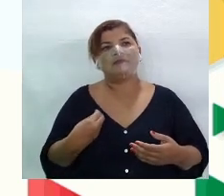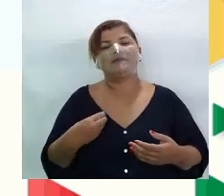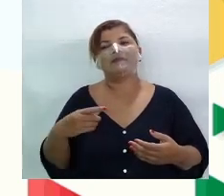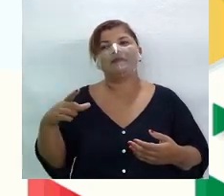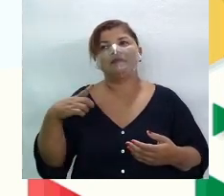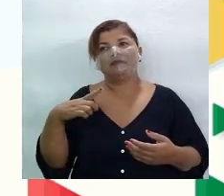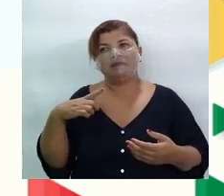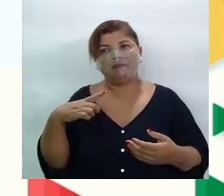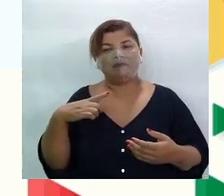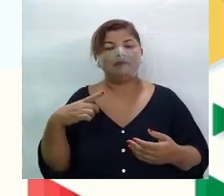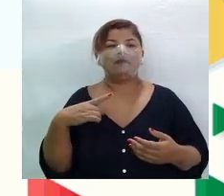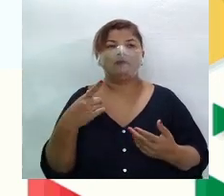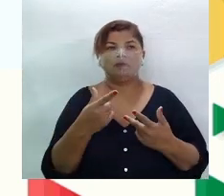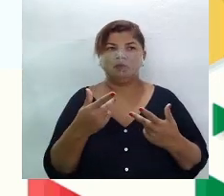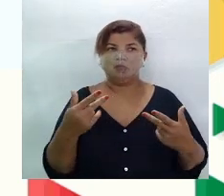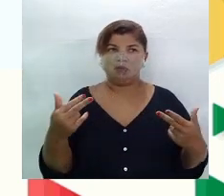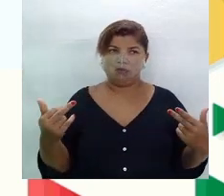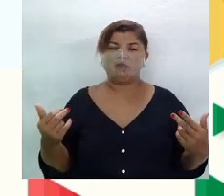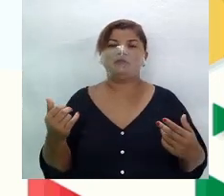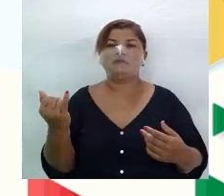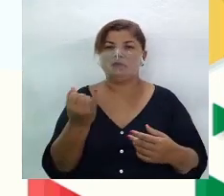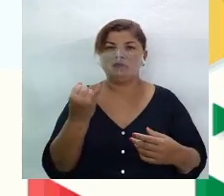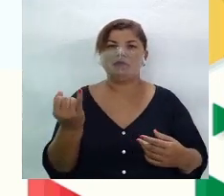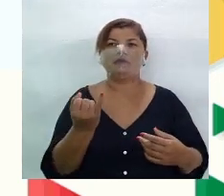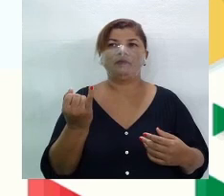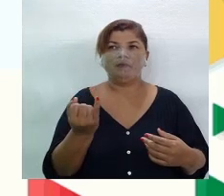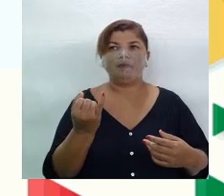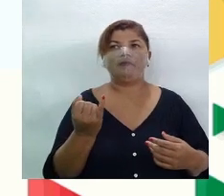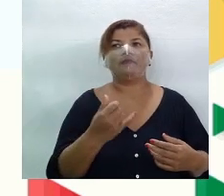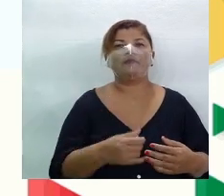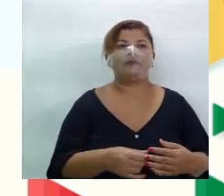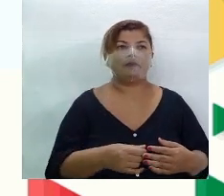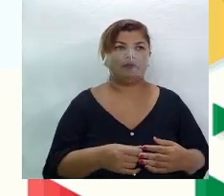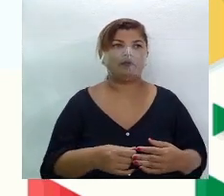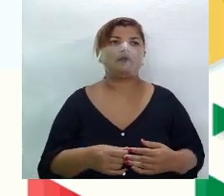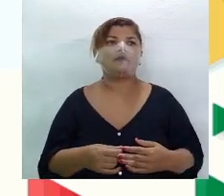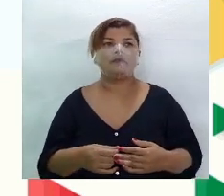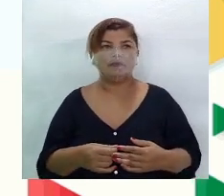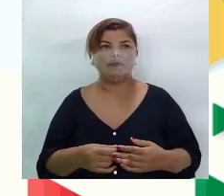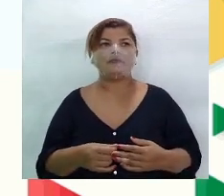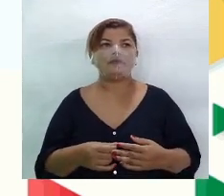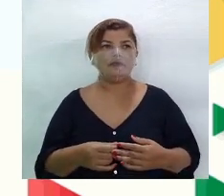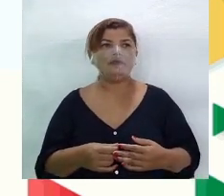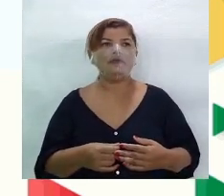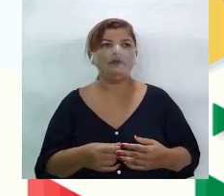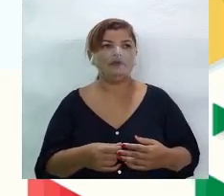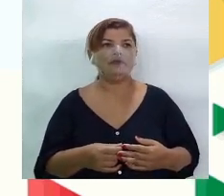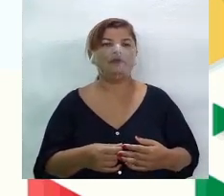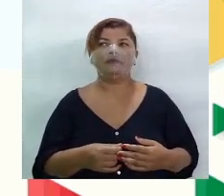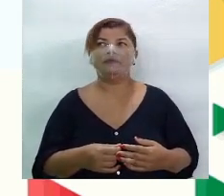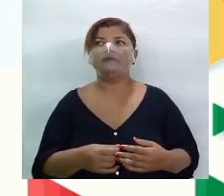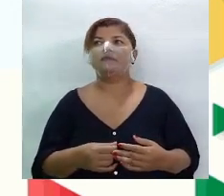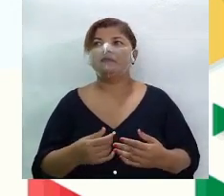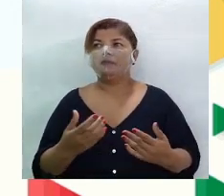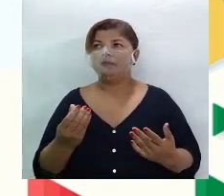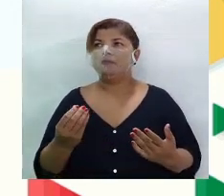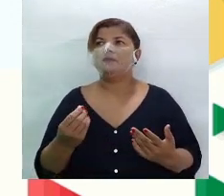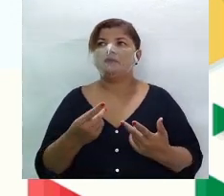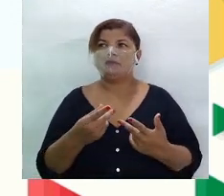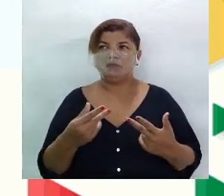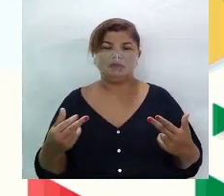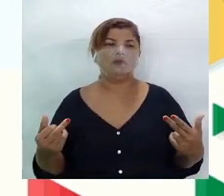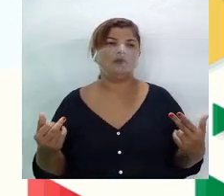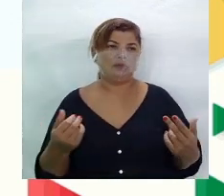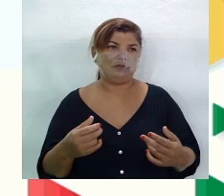tanto legado que ele deixou, né, para a nossa história. Era alguém de muitas predicações. Bastante. Atuava em várias frentes, não é